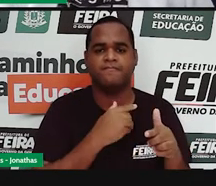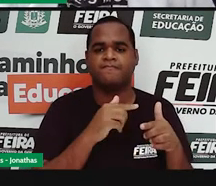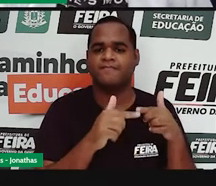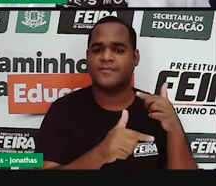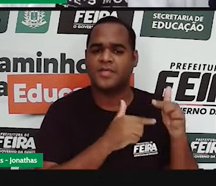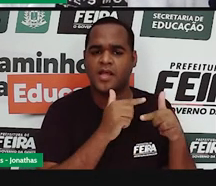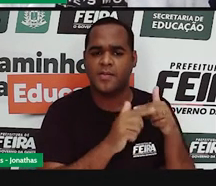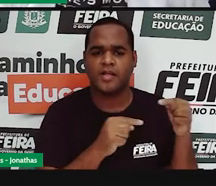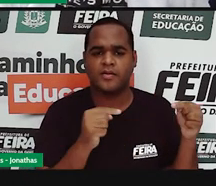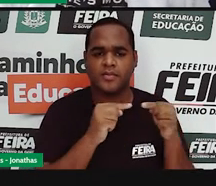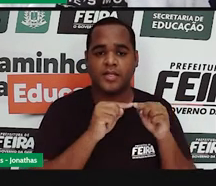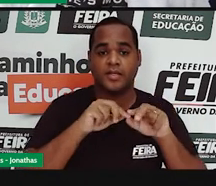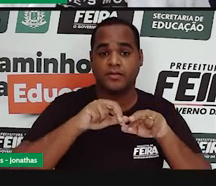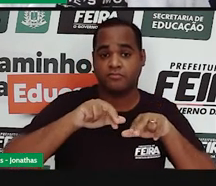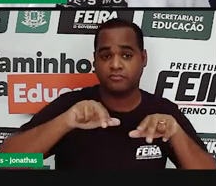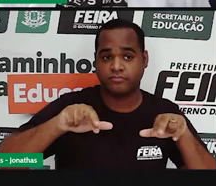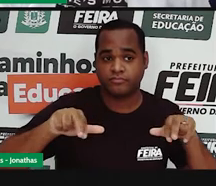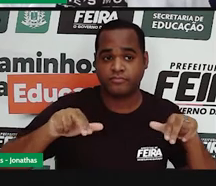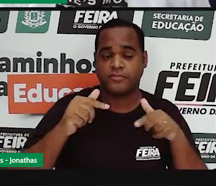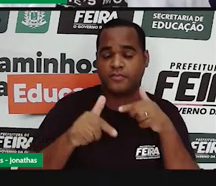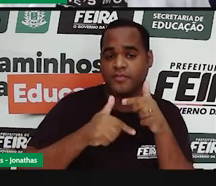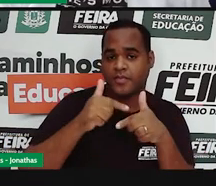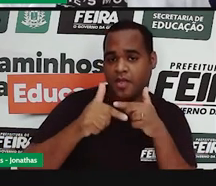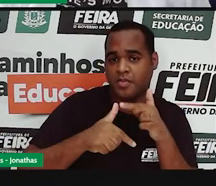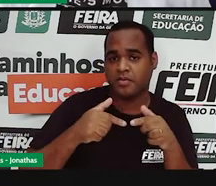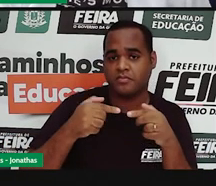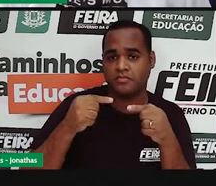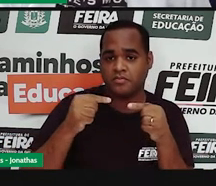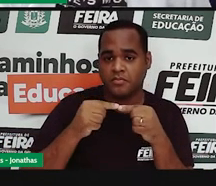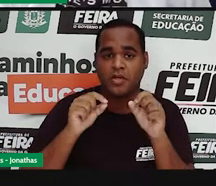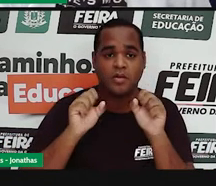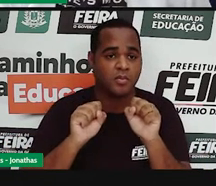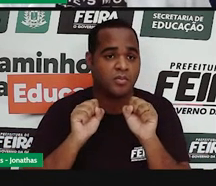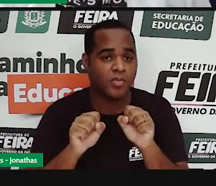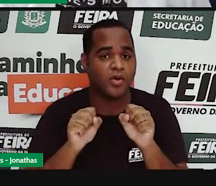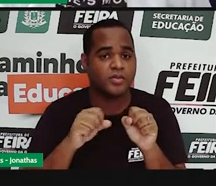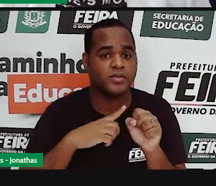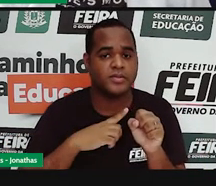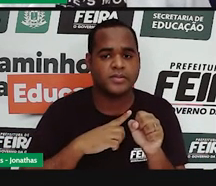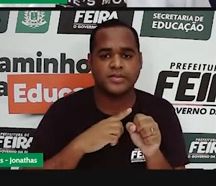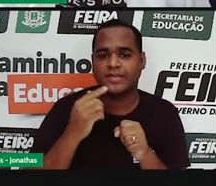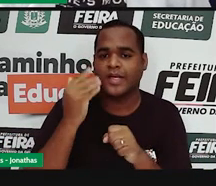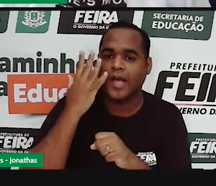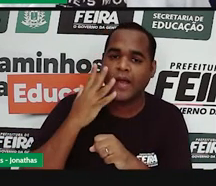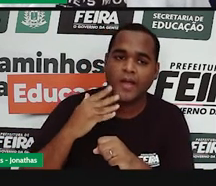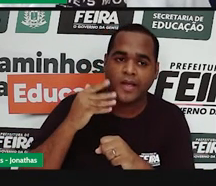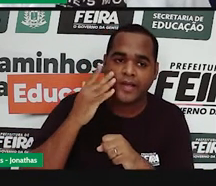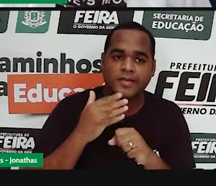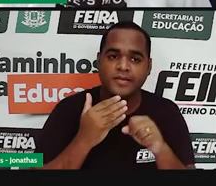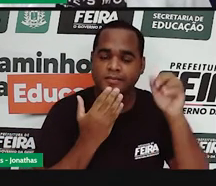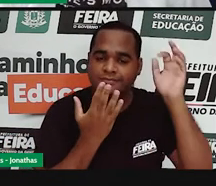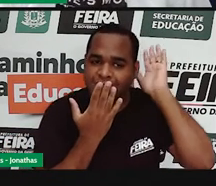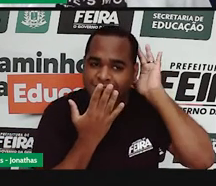Trabalho pode ter várias formas. Trabalho pode ser essas crianças